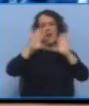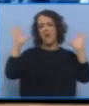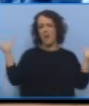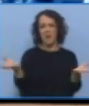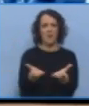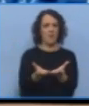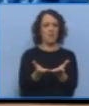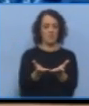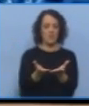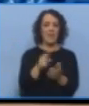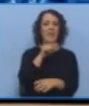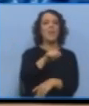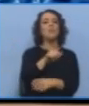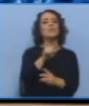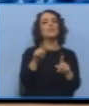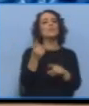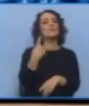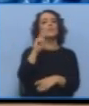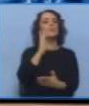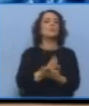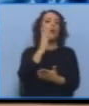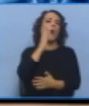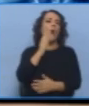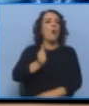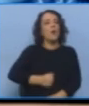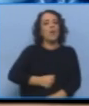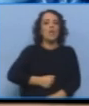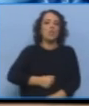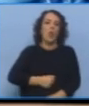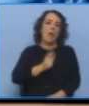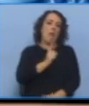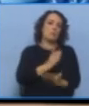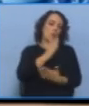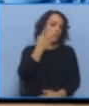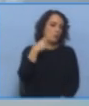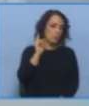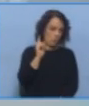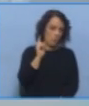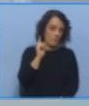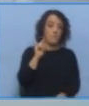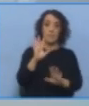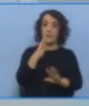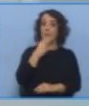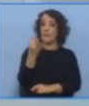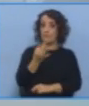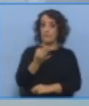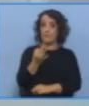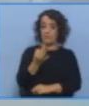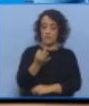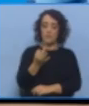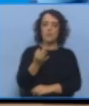lá da realidade de ser cristão e ser católico e por aí adiante. Aliás, vamos ter alguns